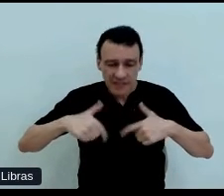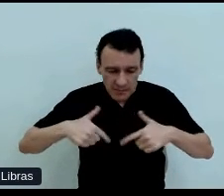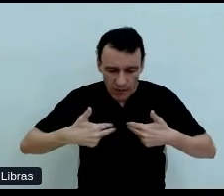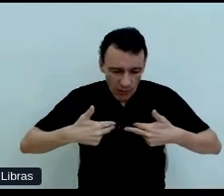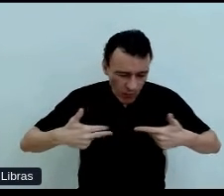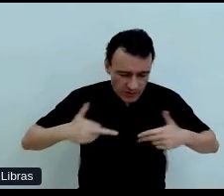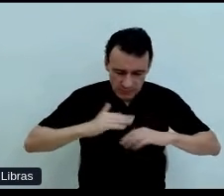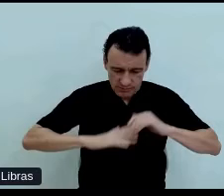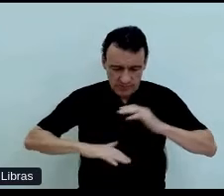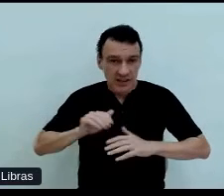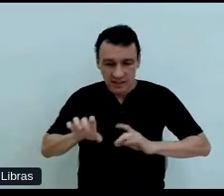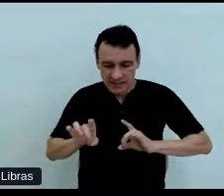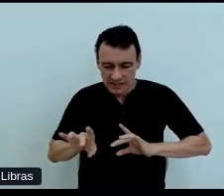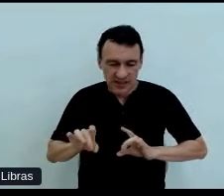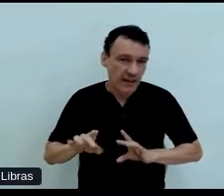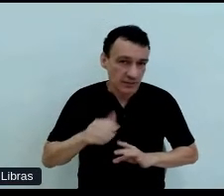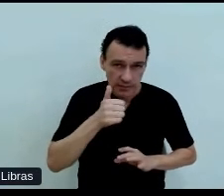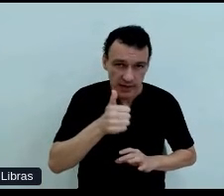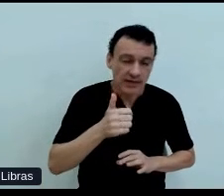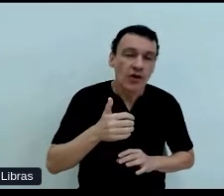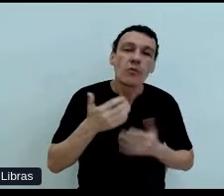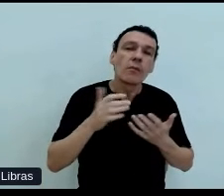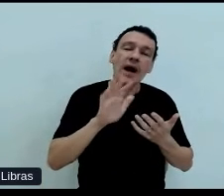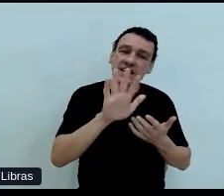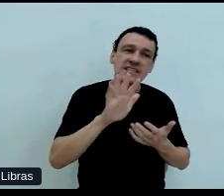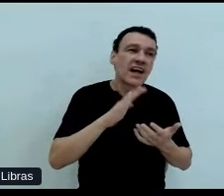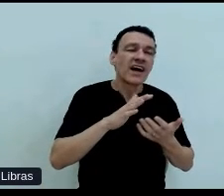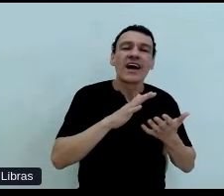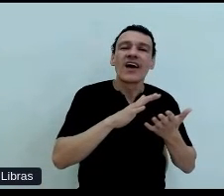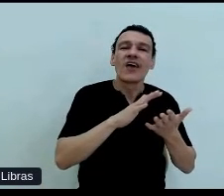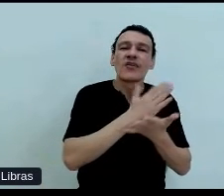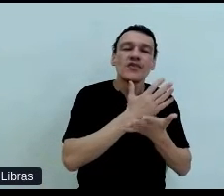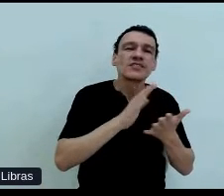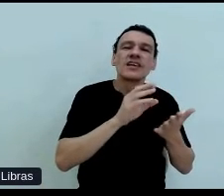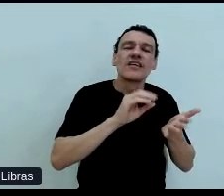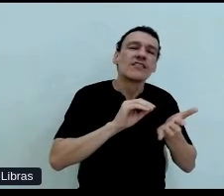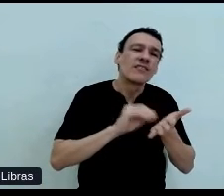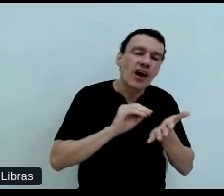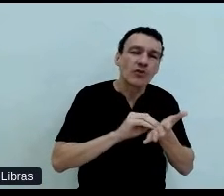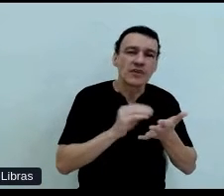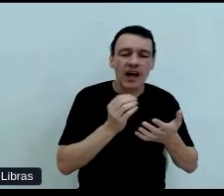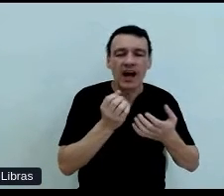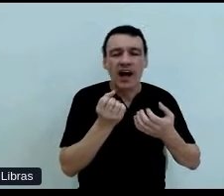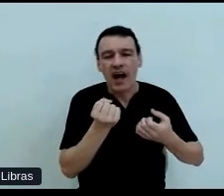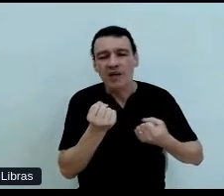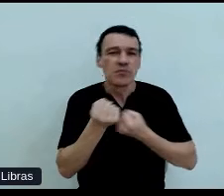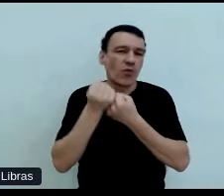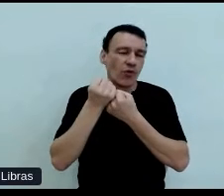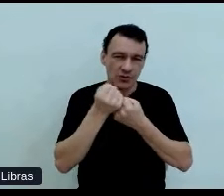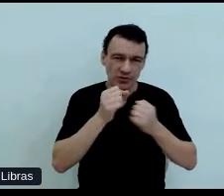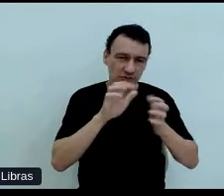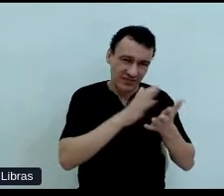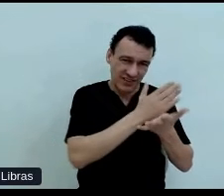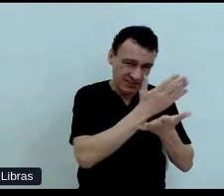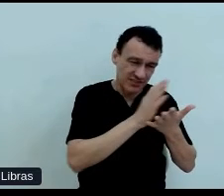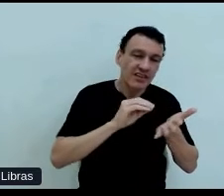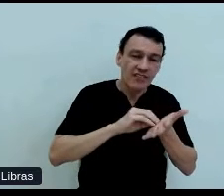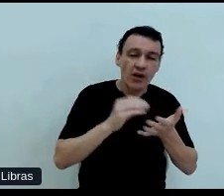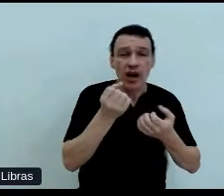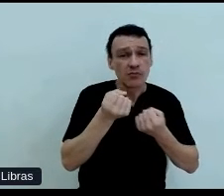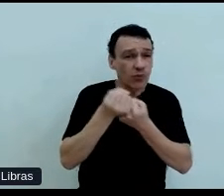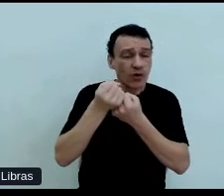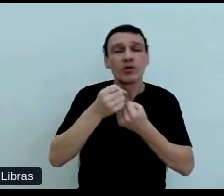for olhar, quem se desenvolveu das maneiras técnicas e que não tem até hoje os pontos